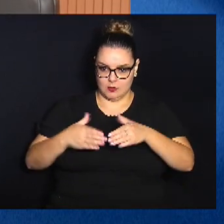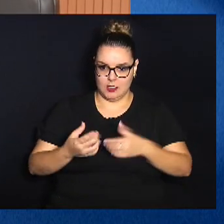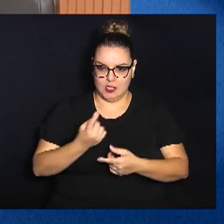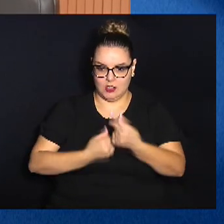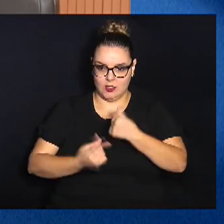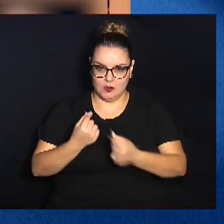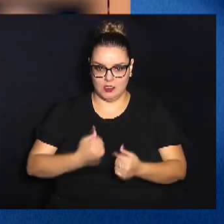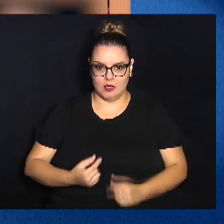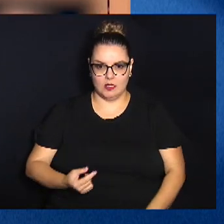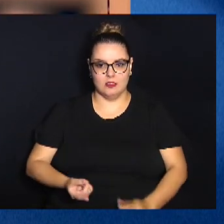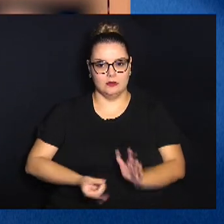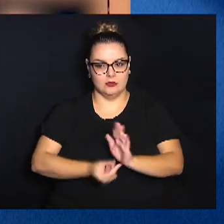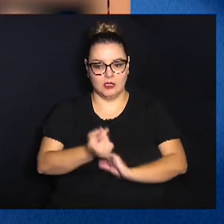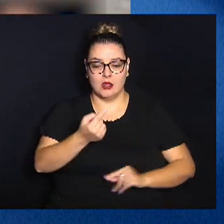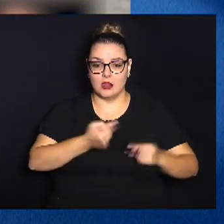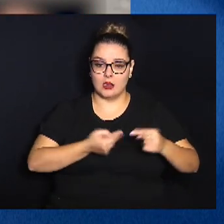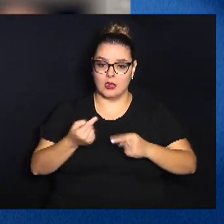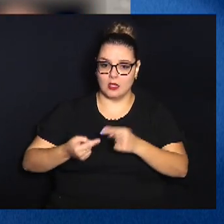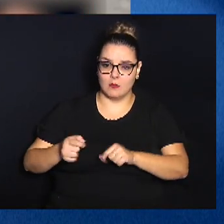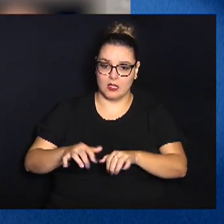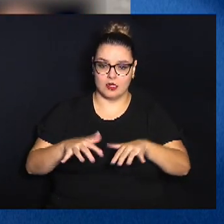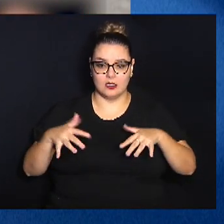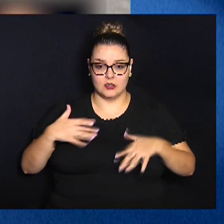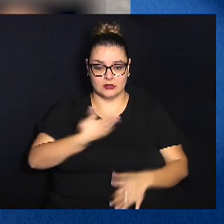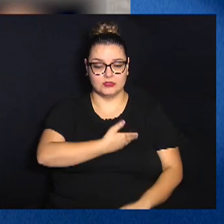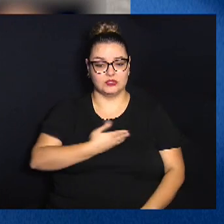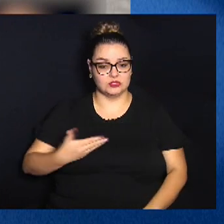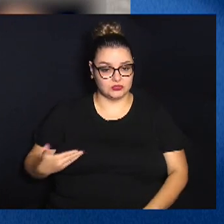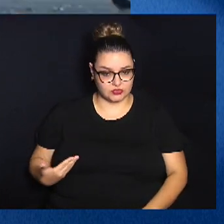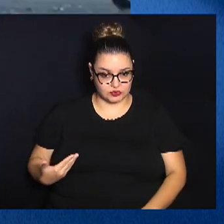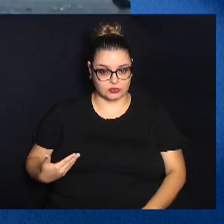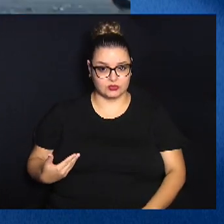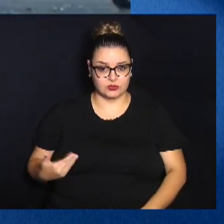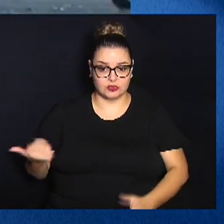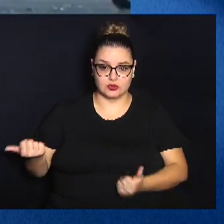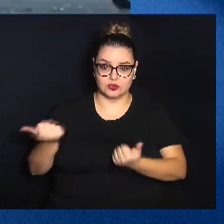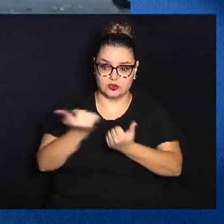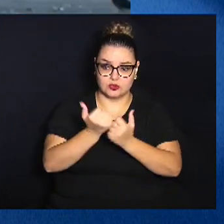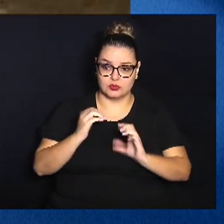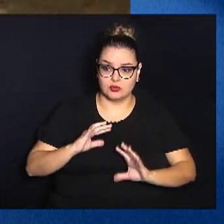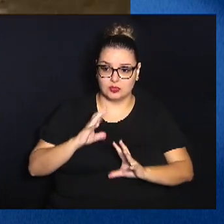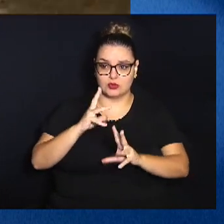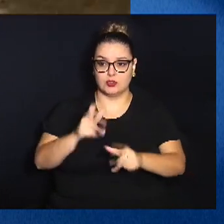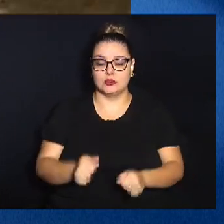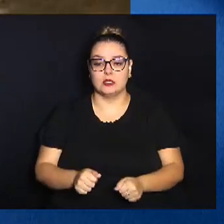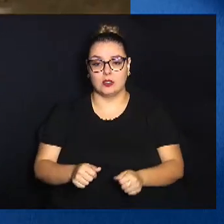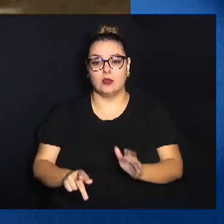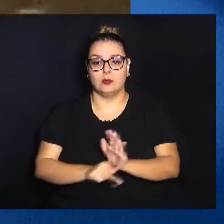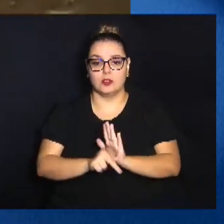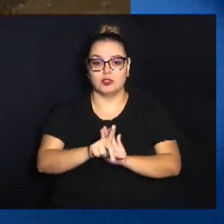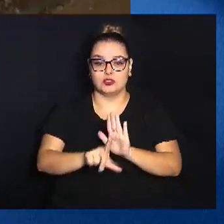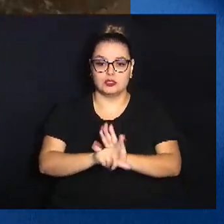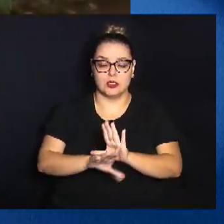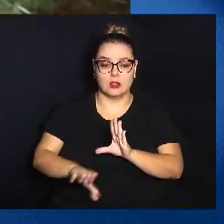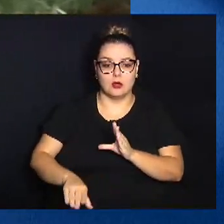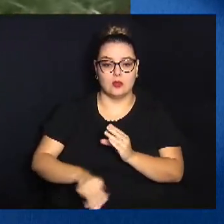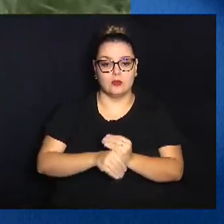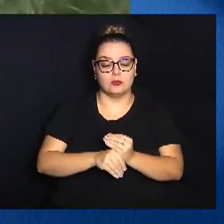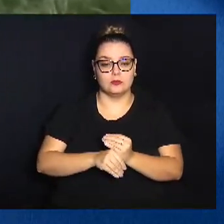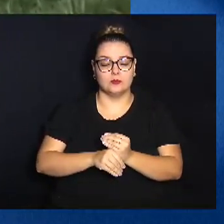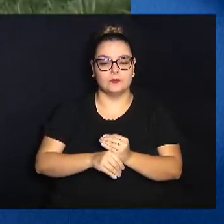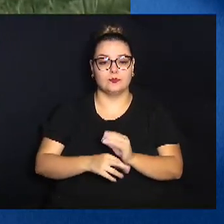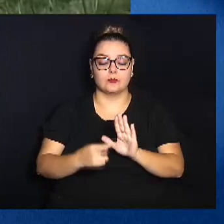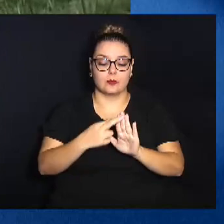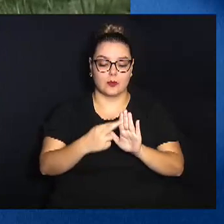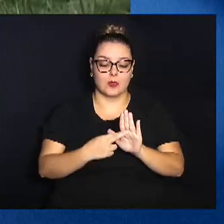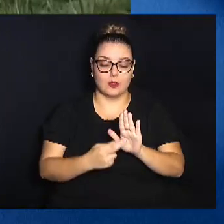Finanças e Orçamento debate em audiência pública substitutivo total ao projeto de lei complementar sobre regras